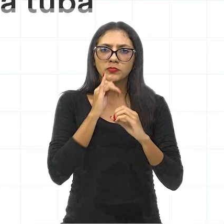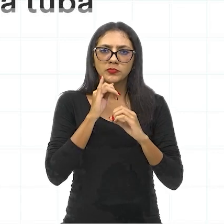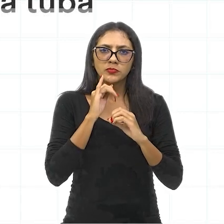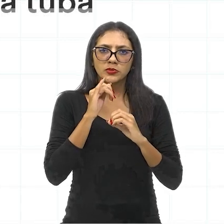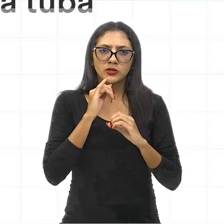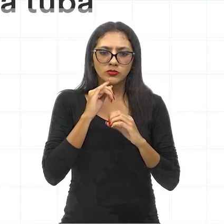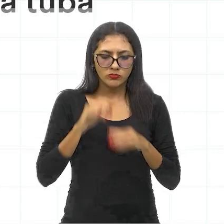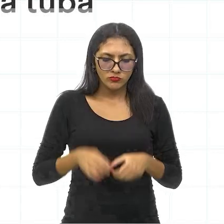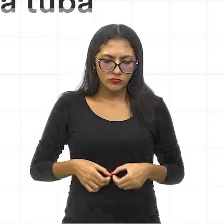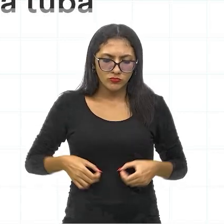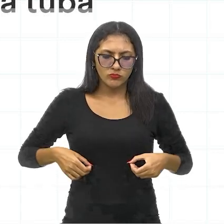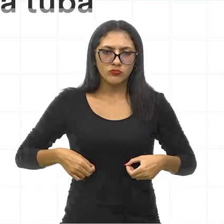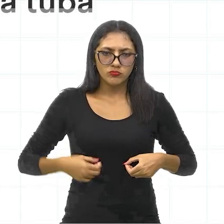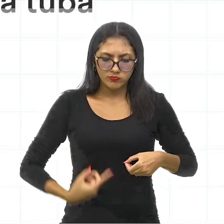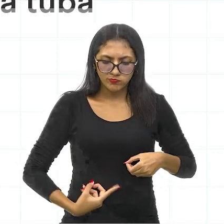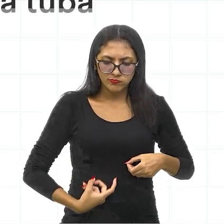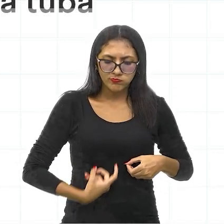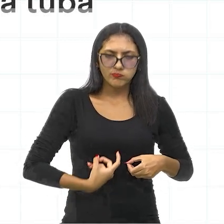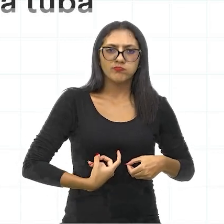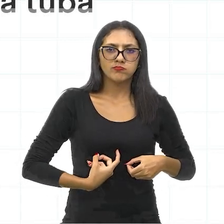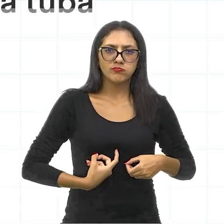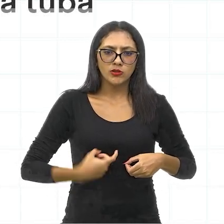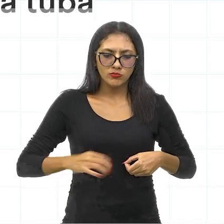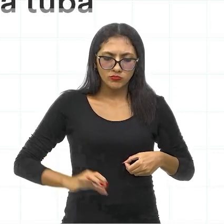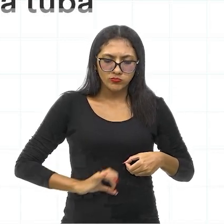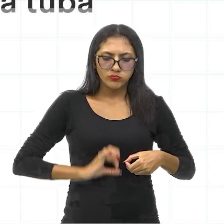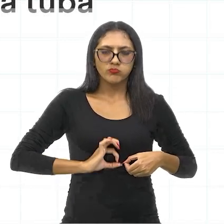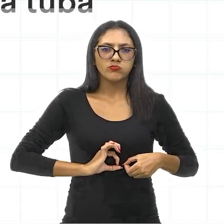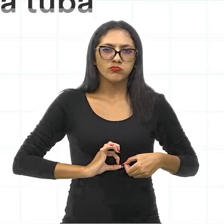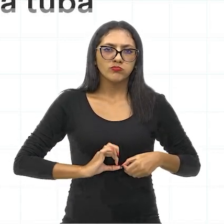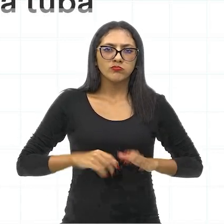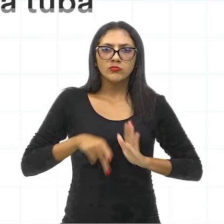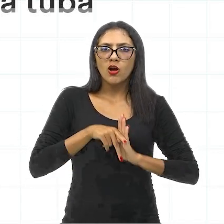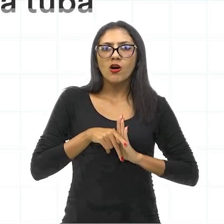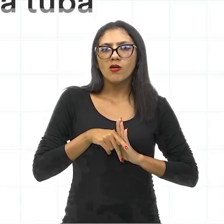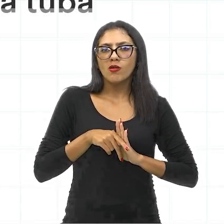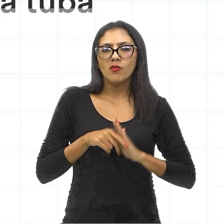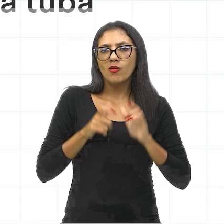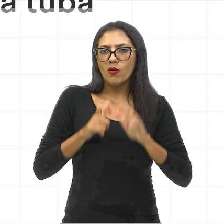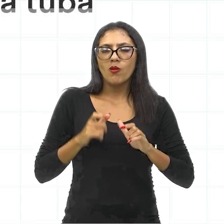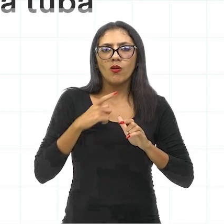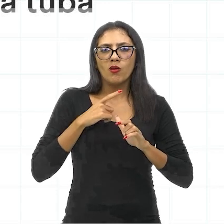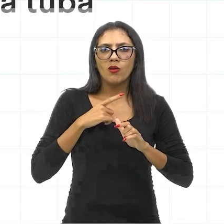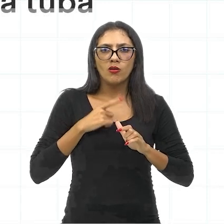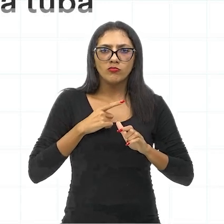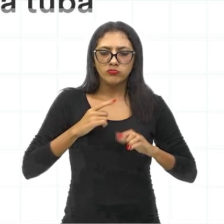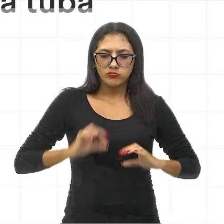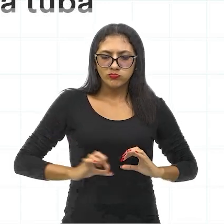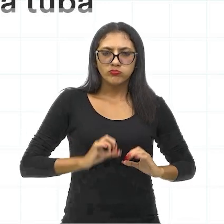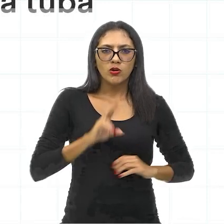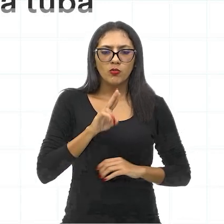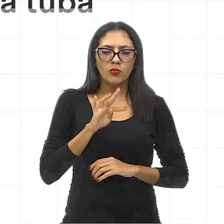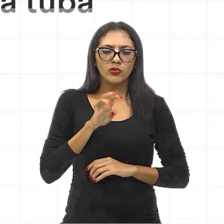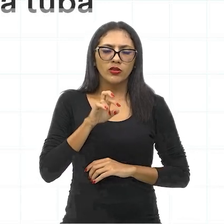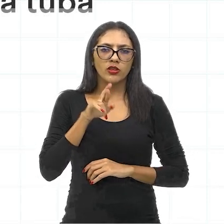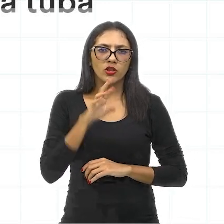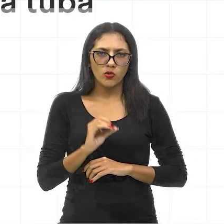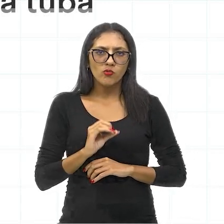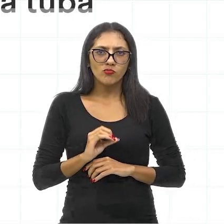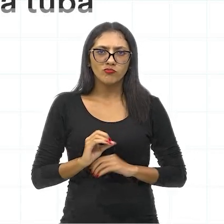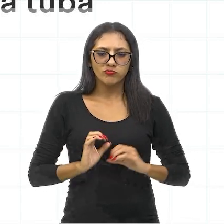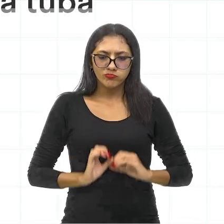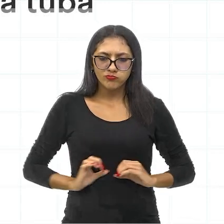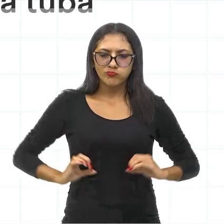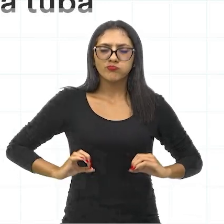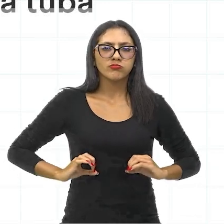os espermatozoides eles precisam chegar no local onde está esse óvulo, que é lá na tuba uterina. Então, para ele chegar lá, ele